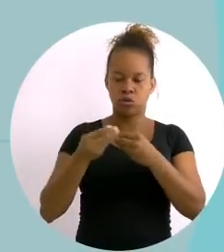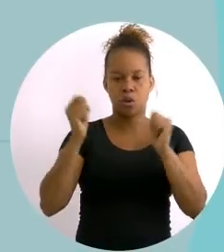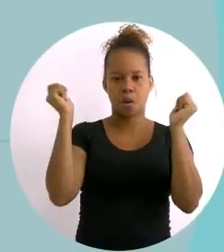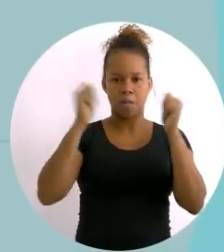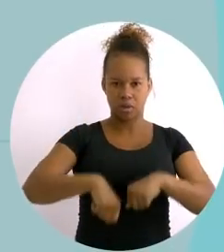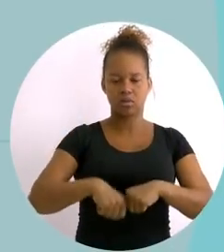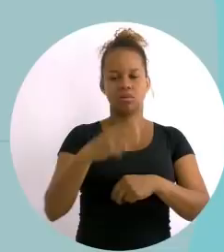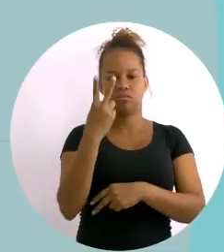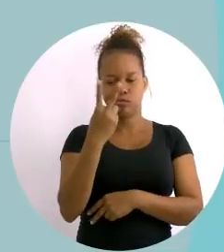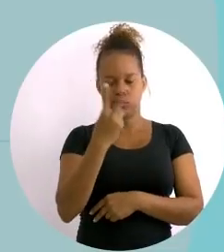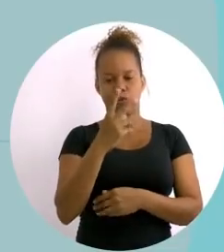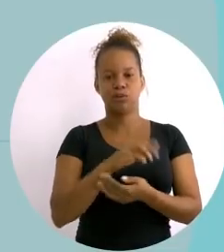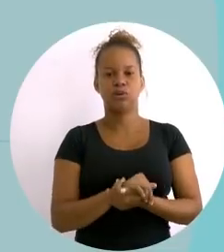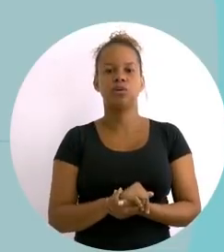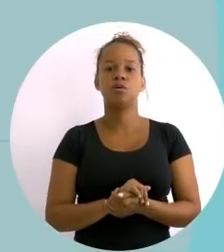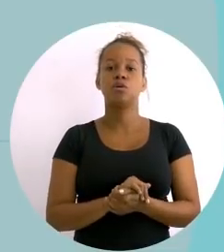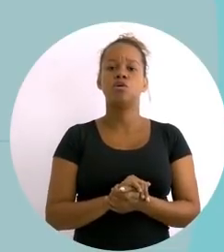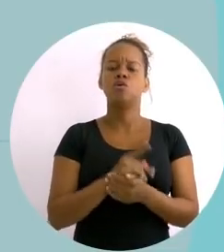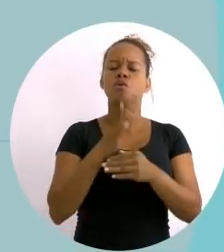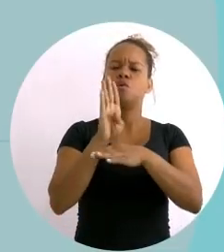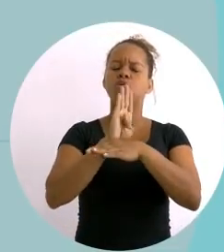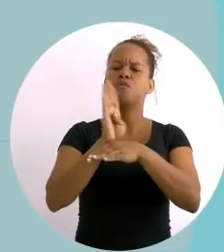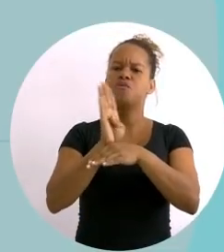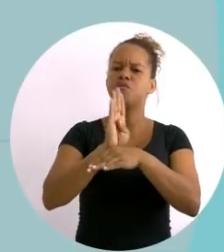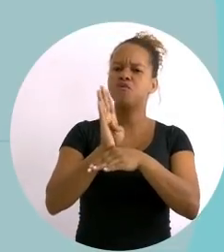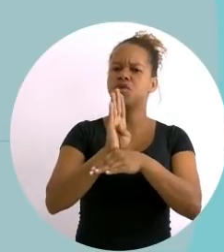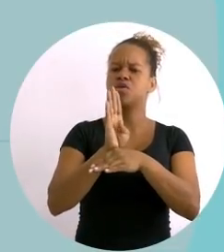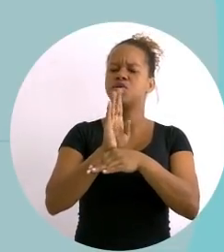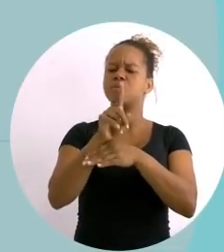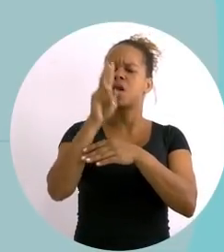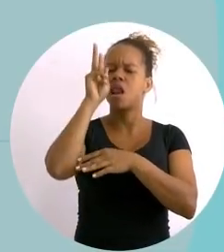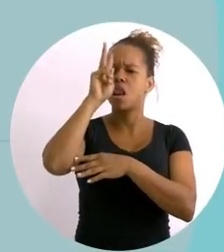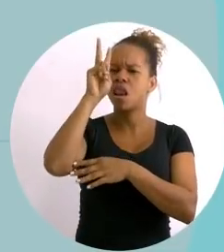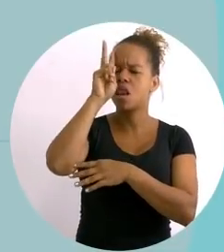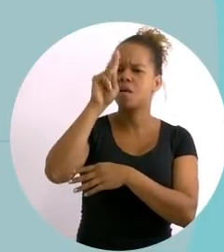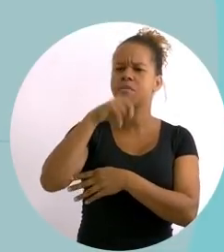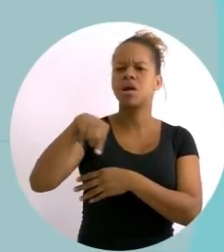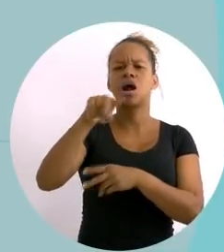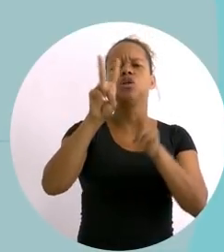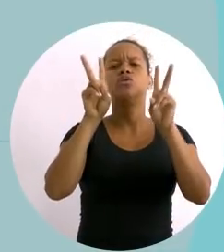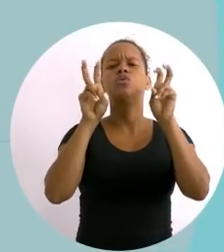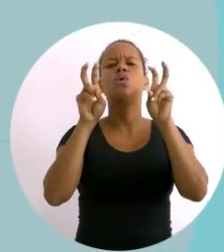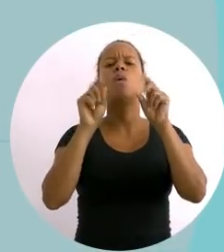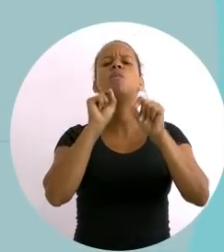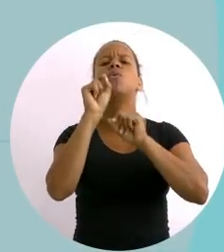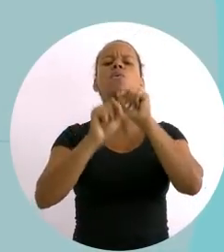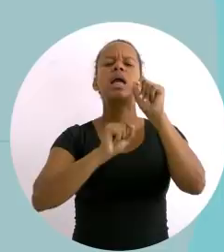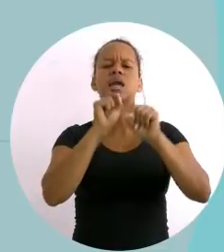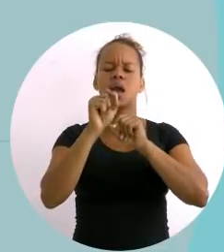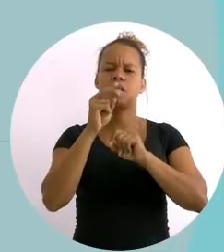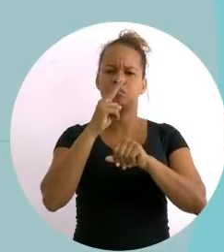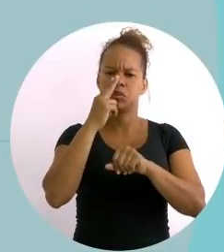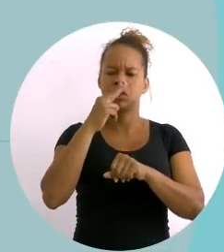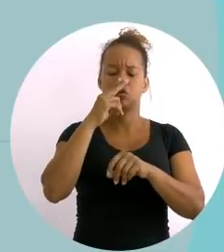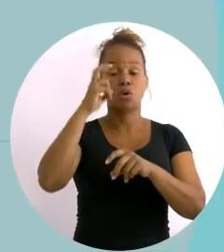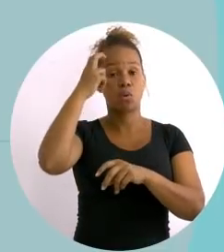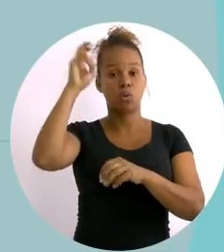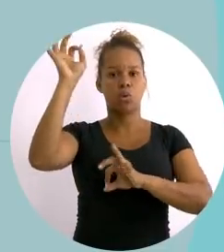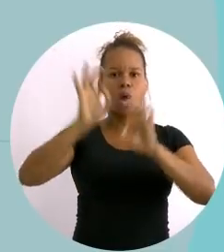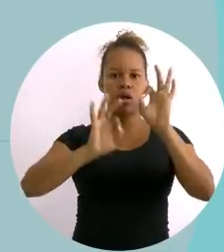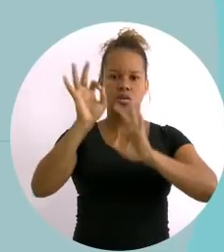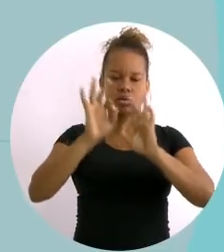nesta segunda competência, mais um pequeno vídeo para lembrar um pouco mais sobre o que é mesmo uma cultura